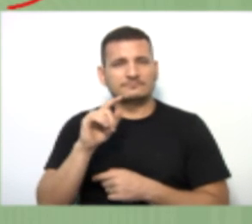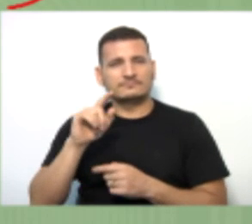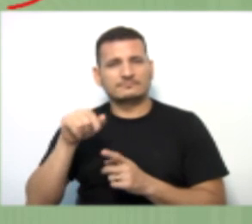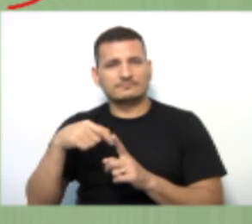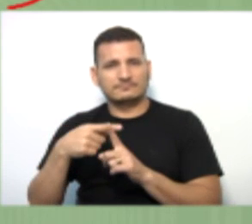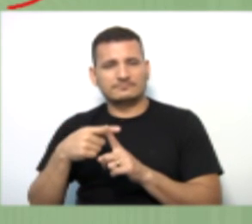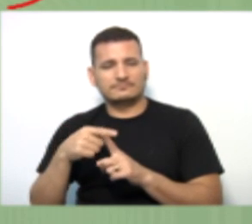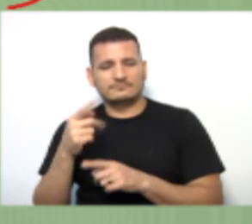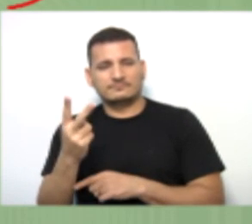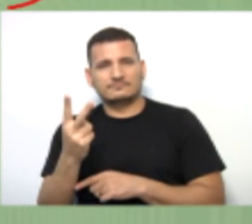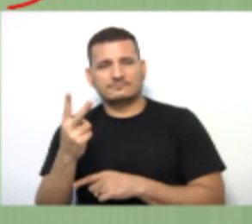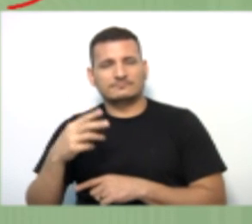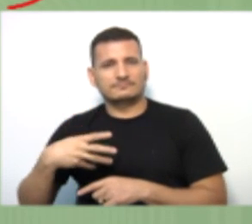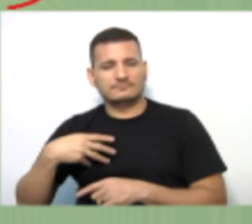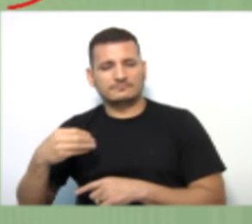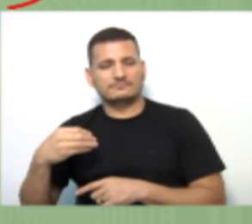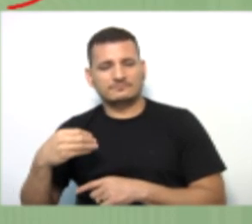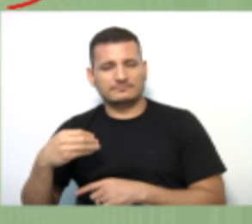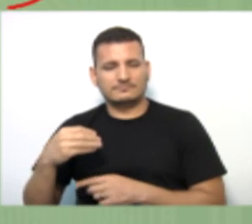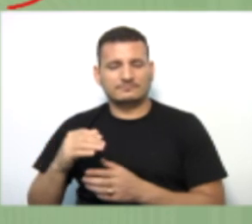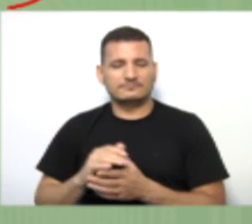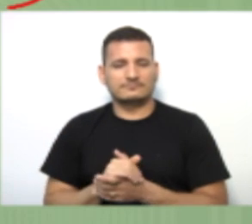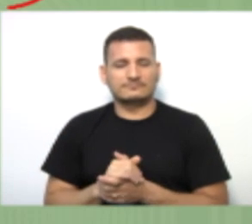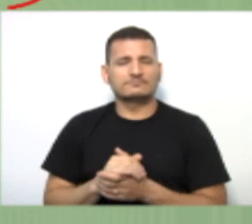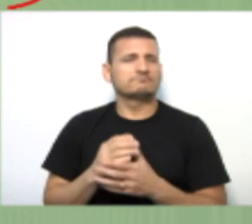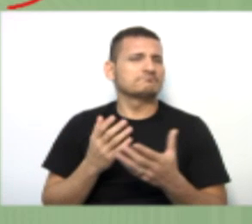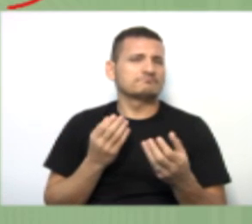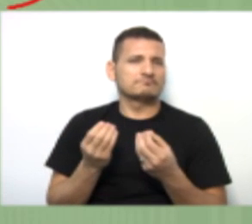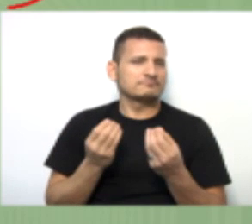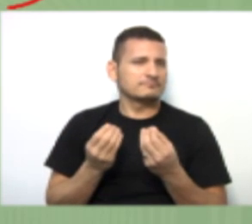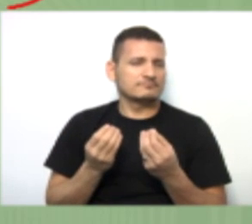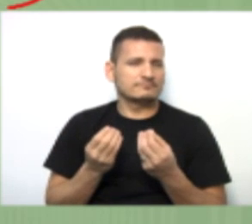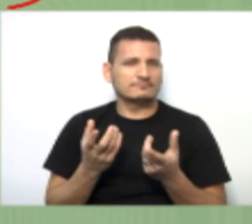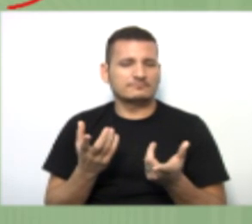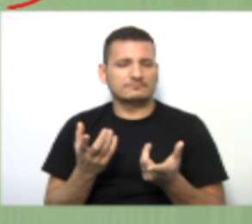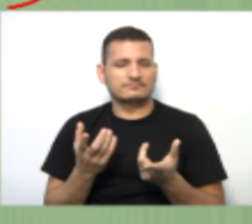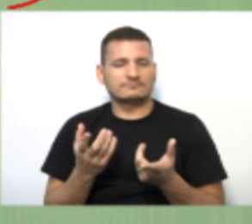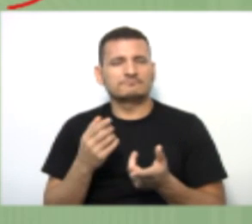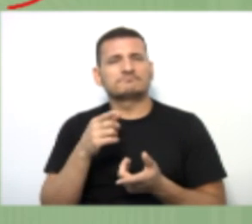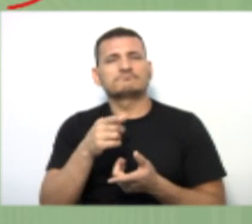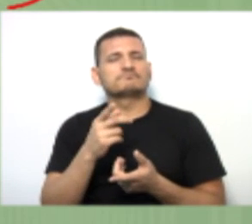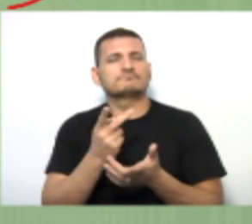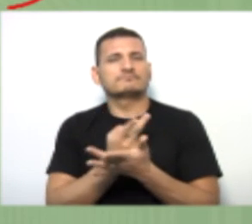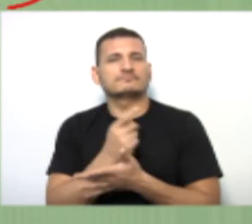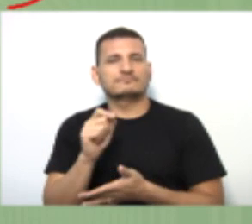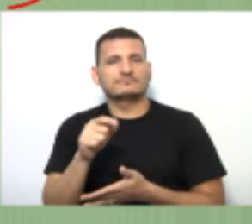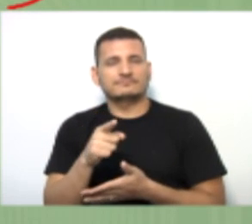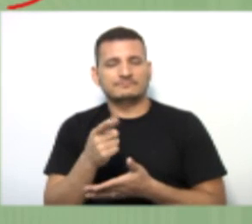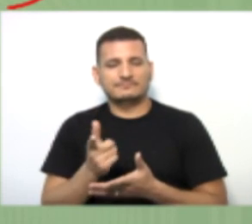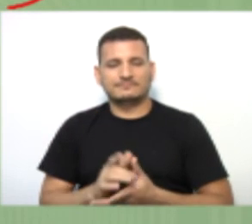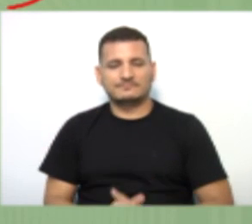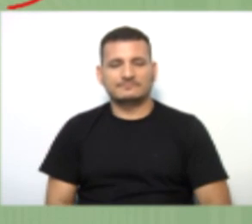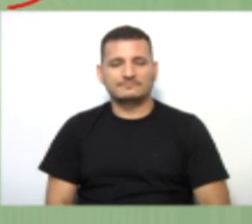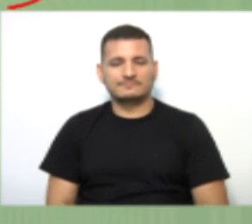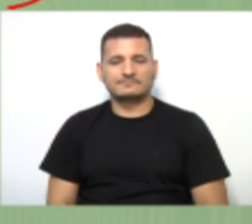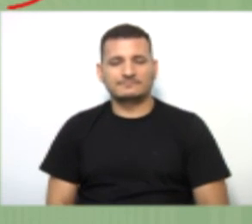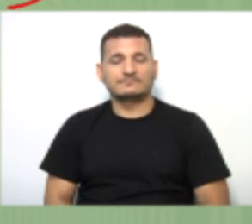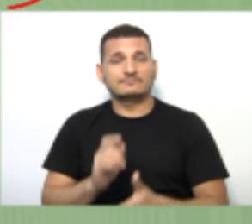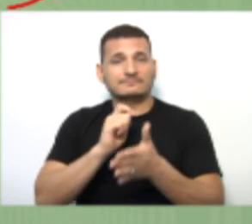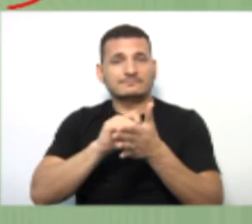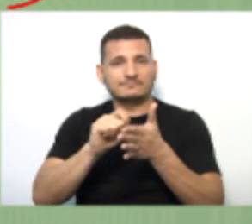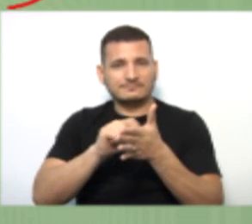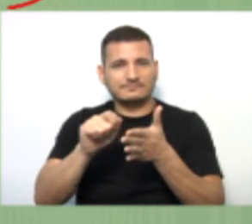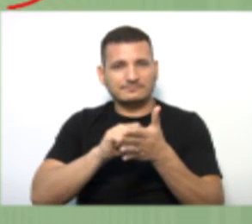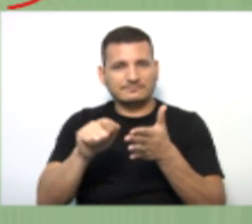mais 2 filhos. Uai, e agora, professor? O que está acontecendo aqui? Então, anota essa